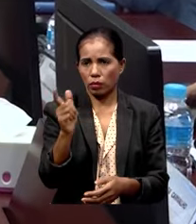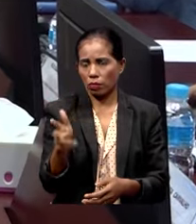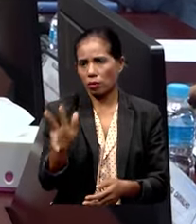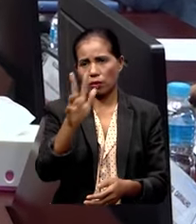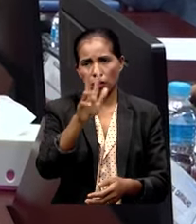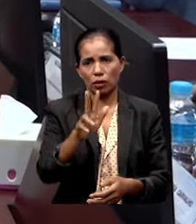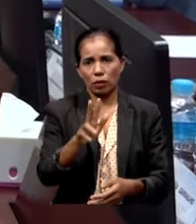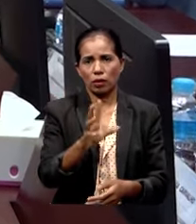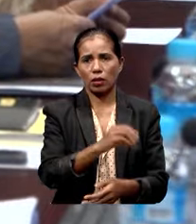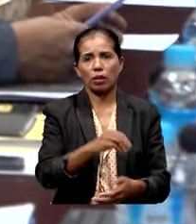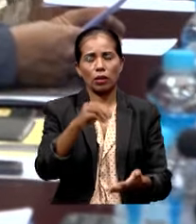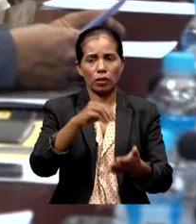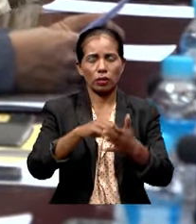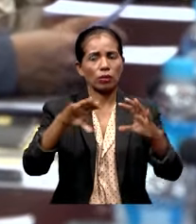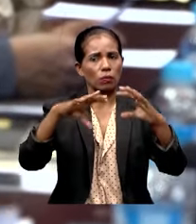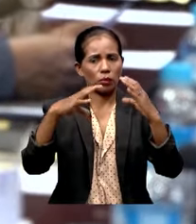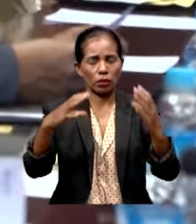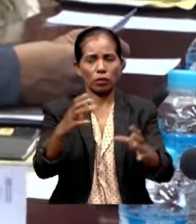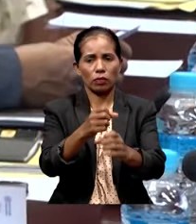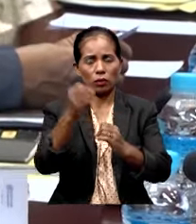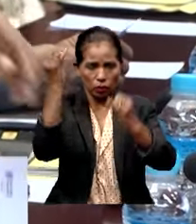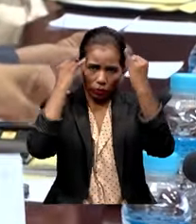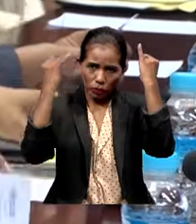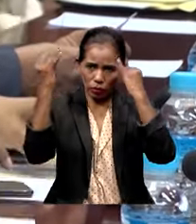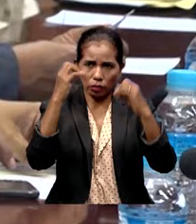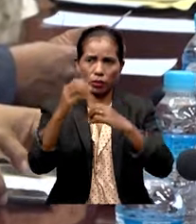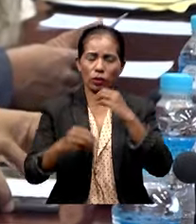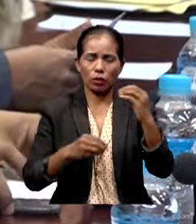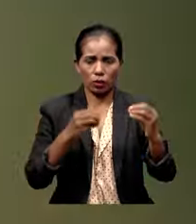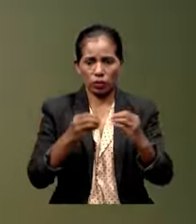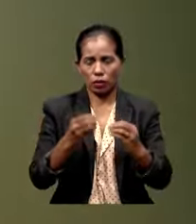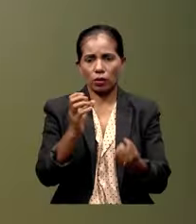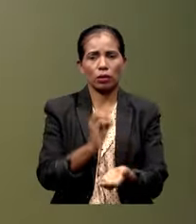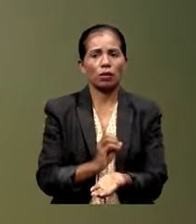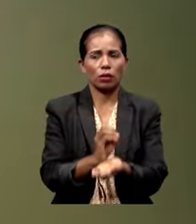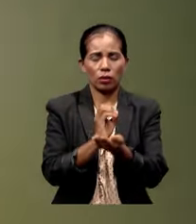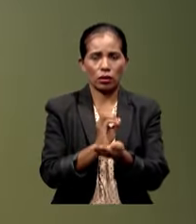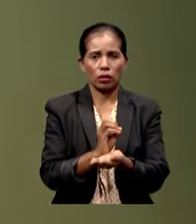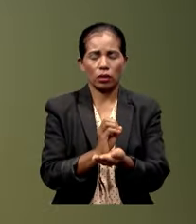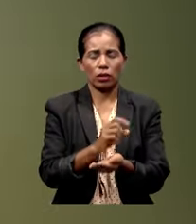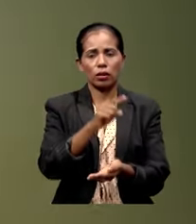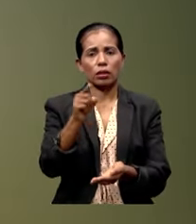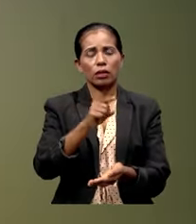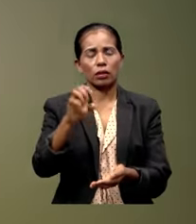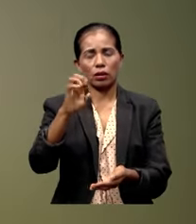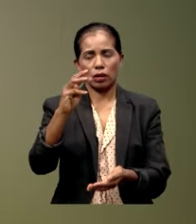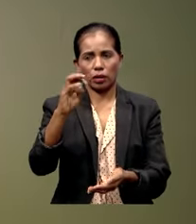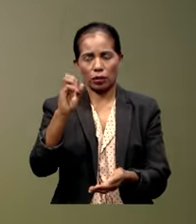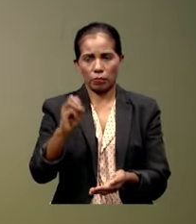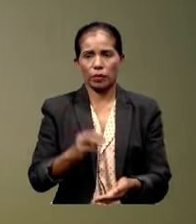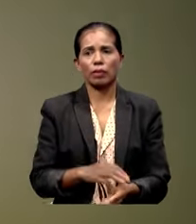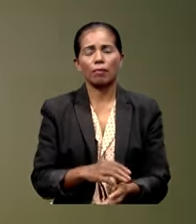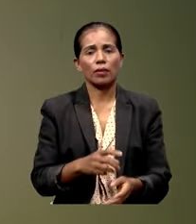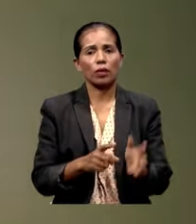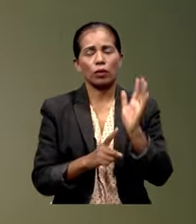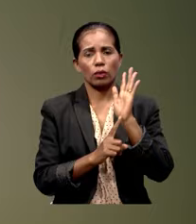Resintolu a tu cria comissão onde recolhe informação com a barizão administrativa especial o Ecusiambeno. Dir